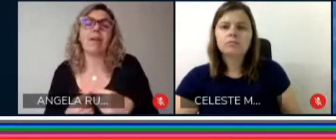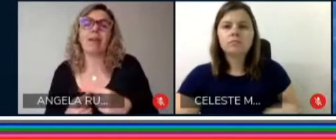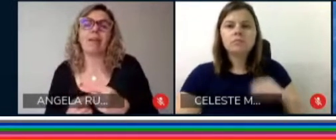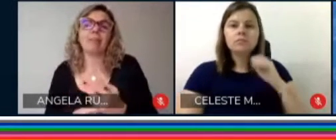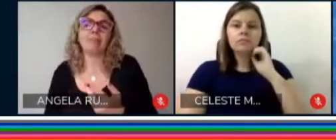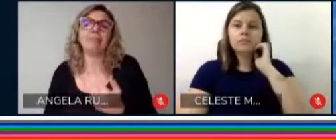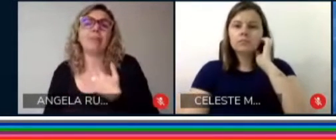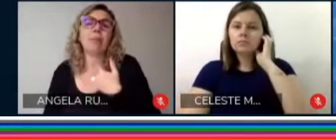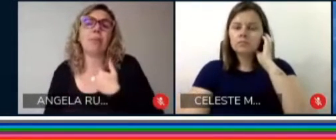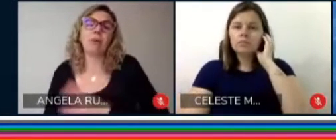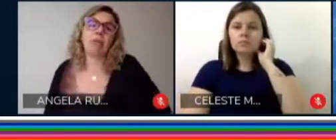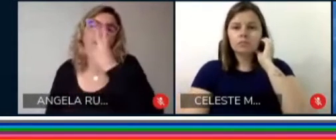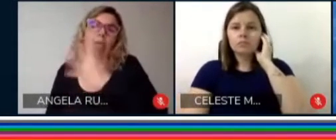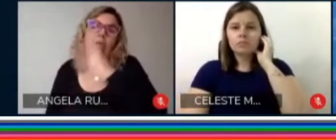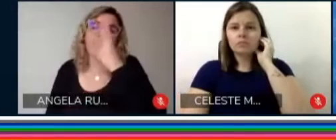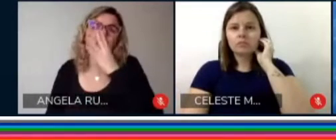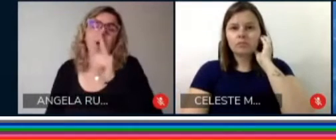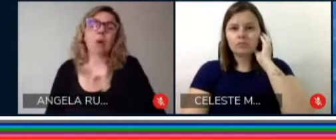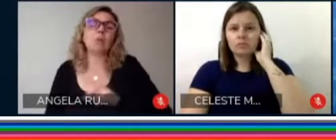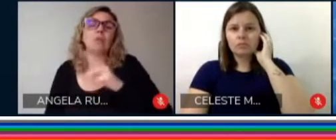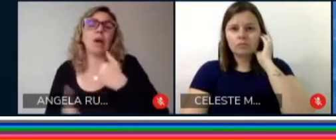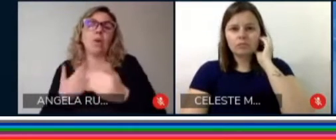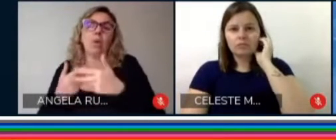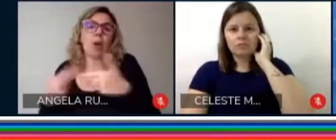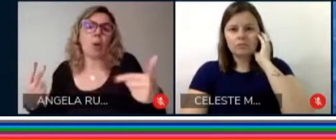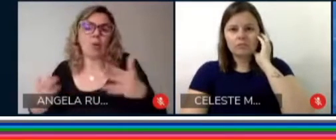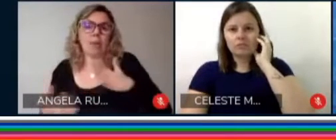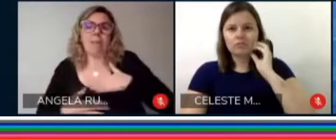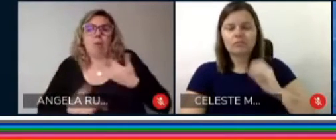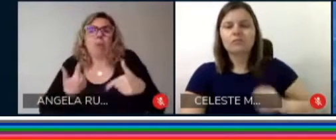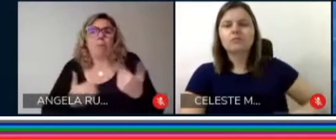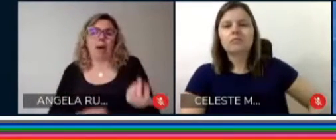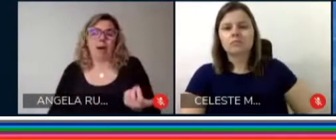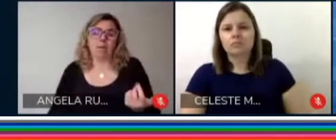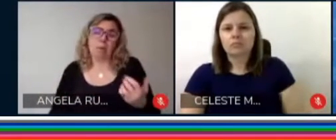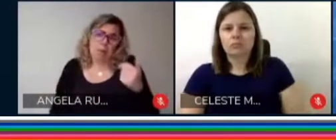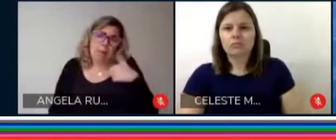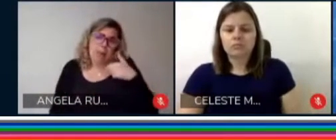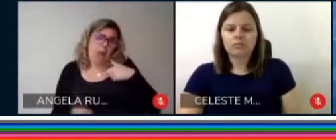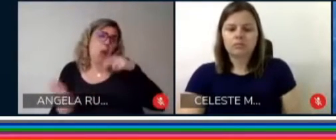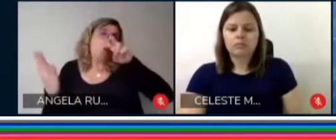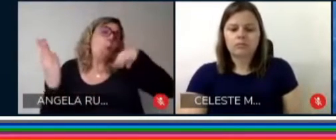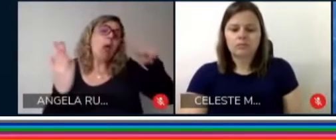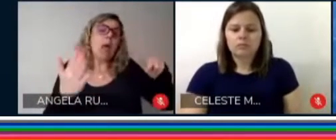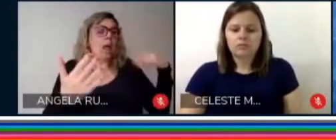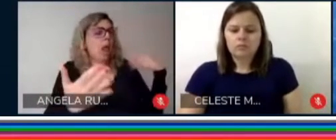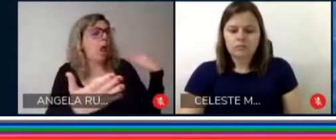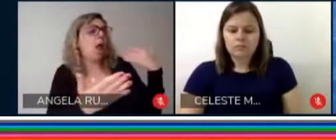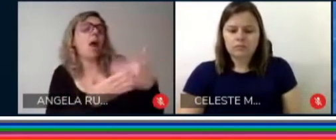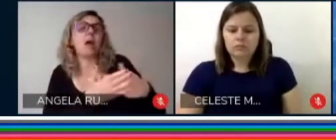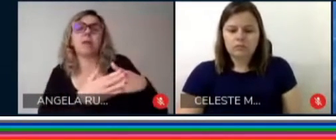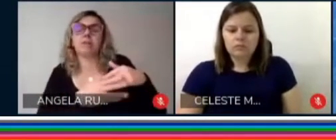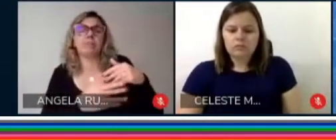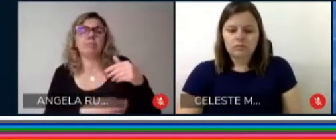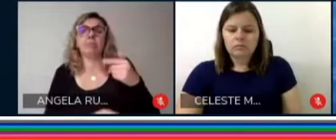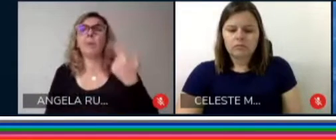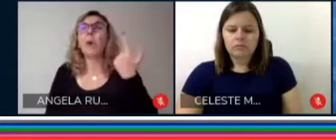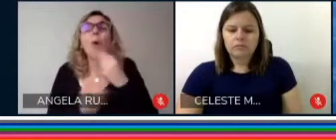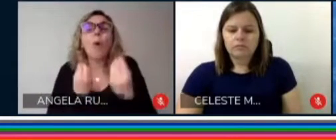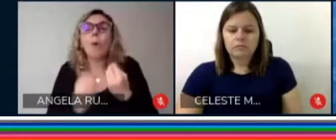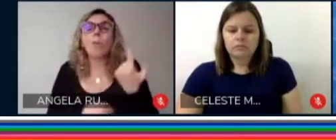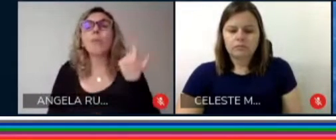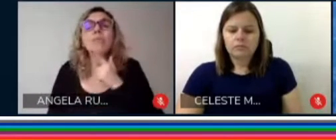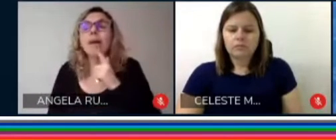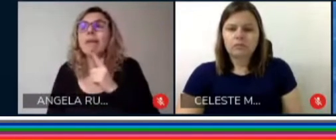para o nosso trabalho. A gente pode ler qualquer coisa, né? O teu processo de chegar nas tuas respostas pode